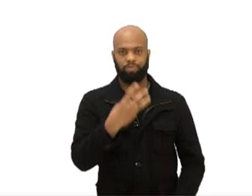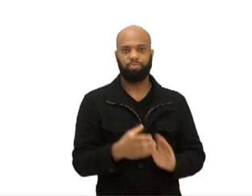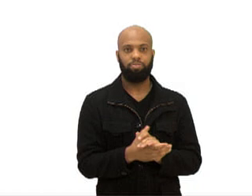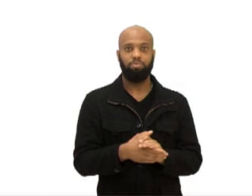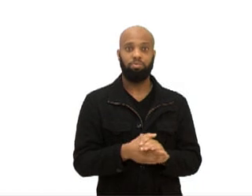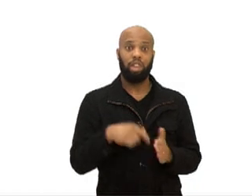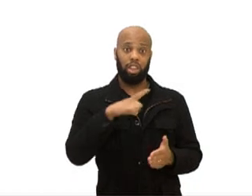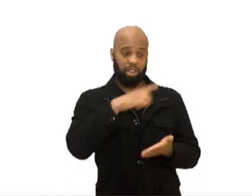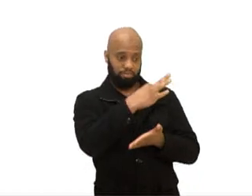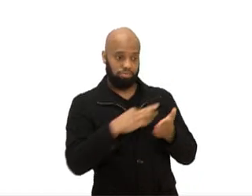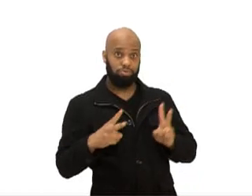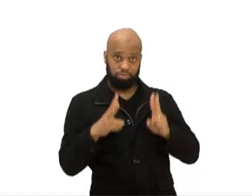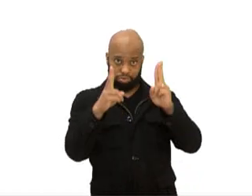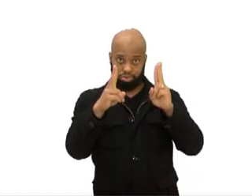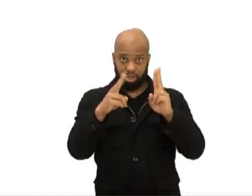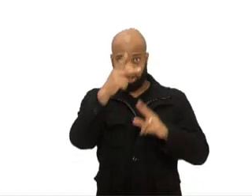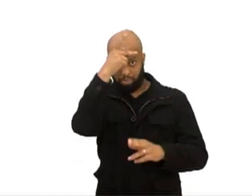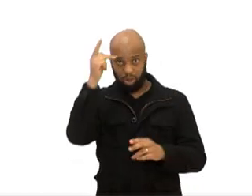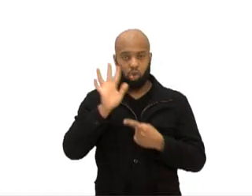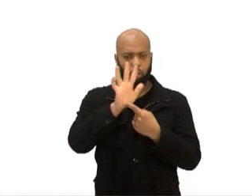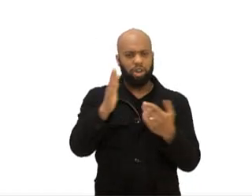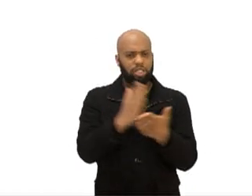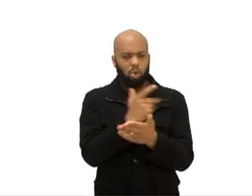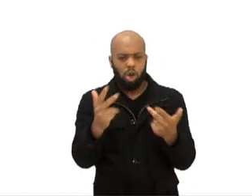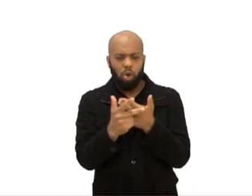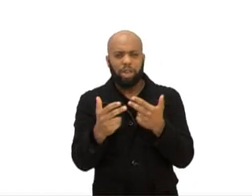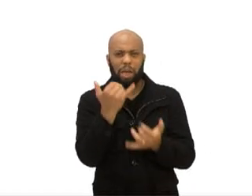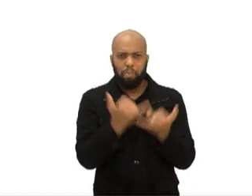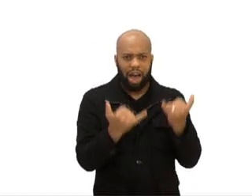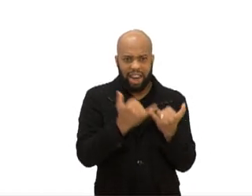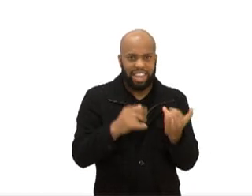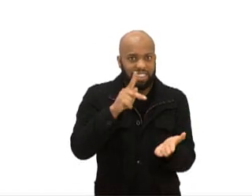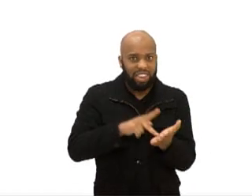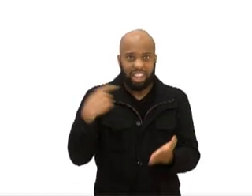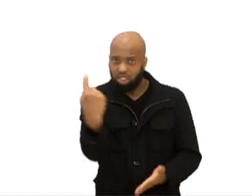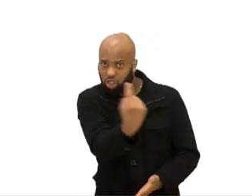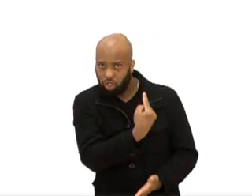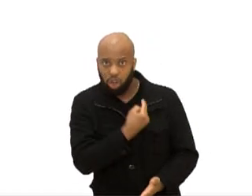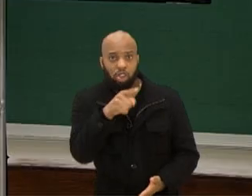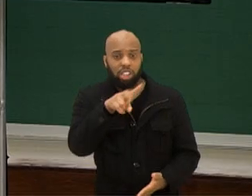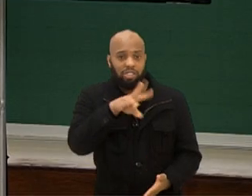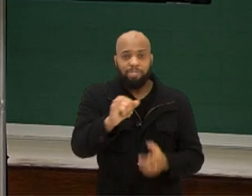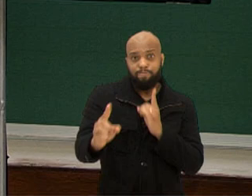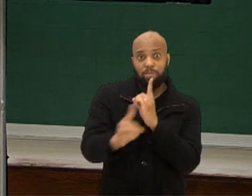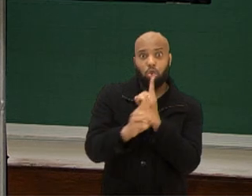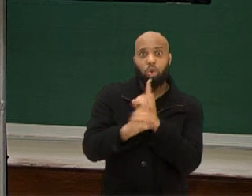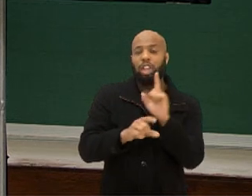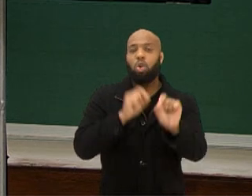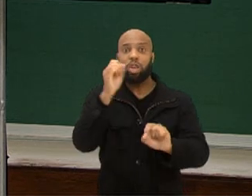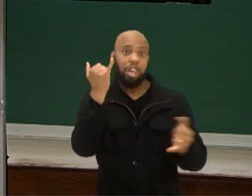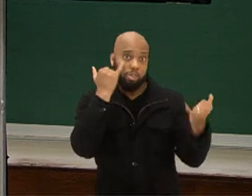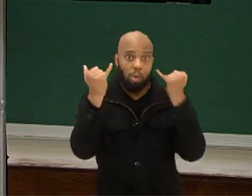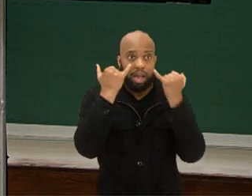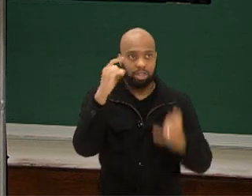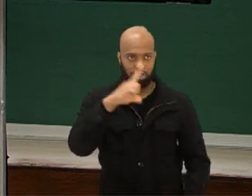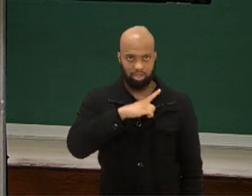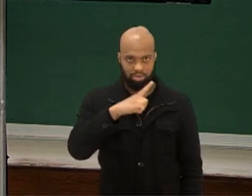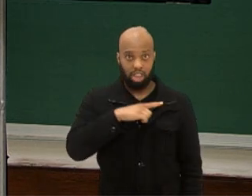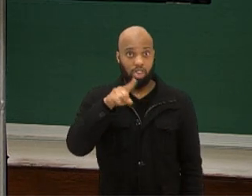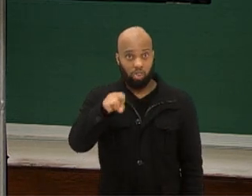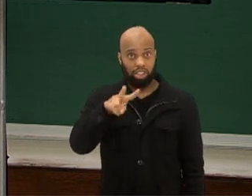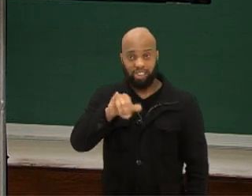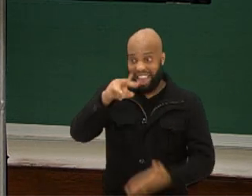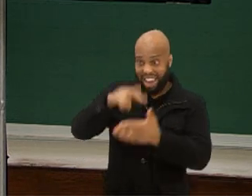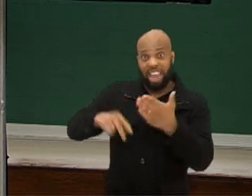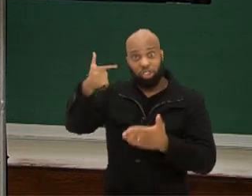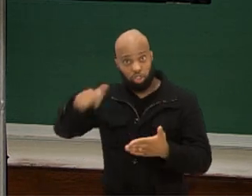trecho, a autora apresenta algo muito próximo da nossa realidade. Você vai fazer o quê? Localizar a informação. Então, você